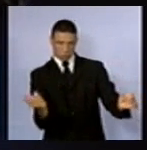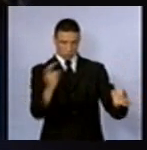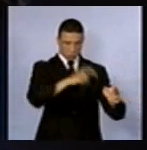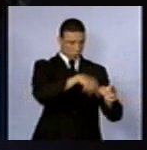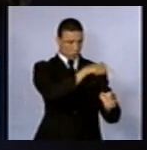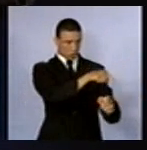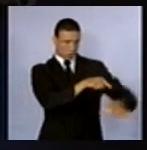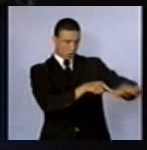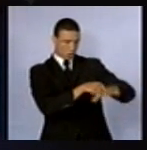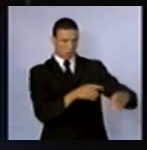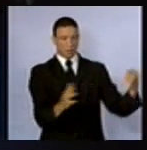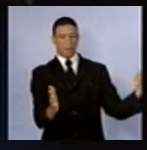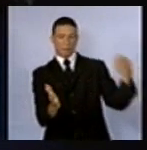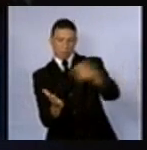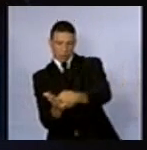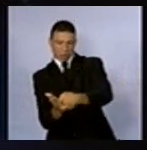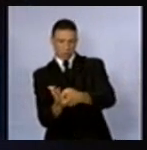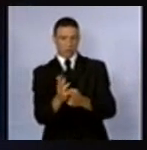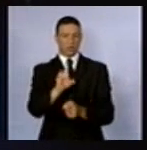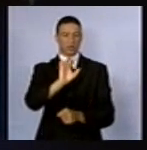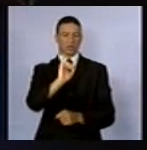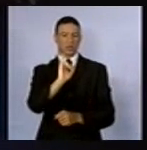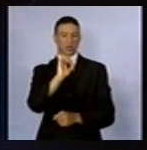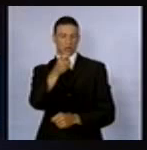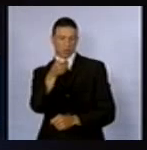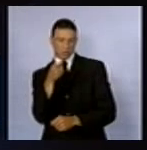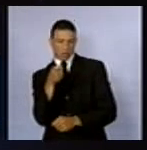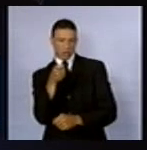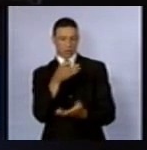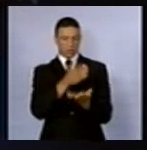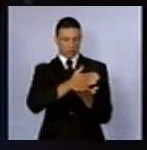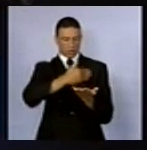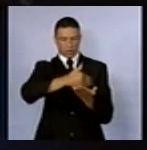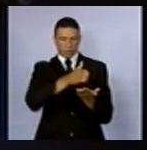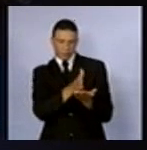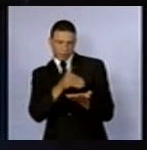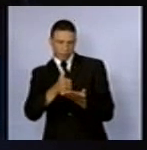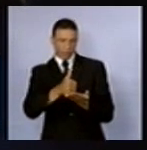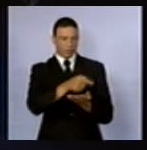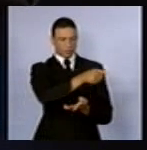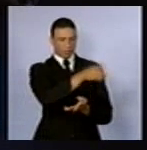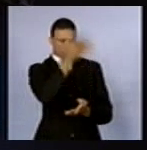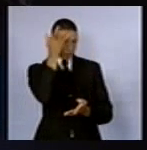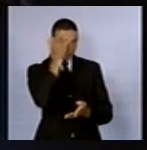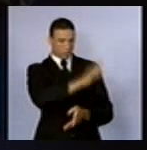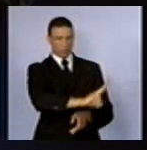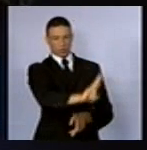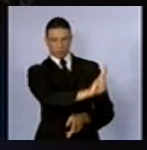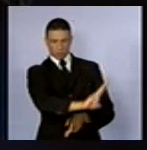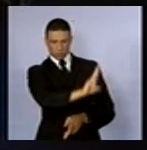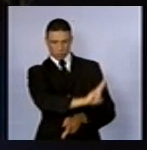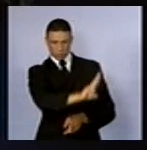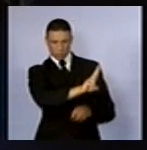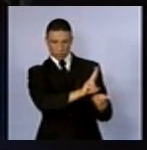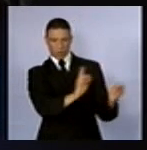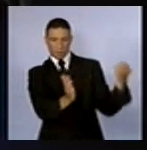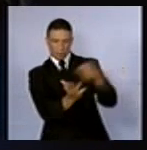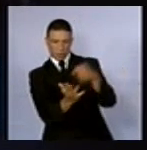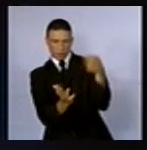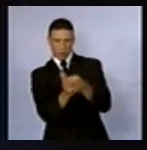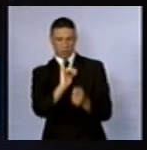por aquele custo porque a tarifa é dividida para todo mundo todos os custos da distribuidora São divididos para todos os